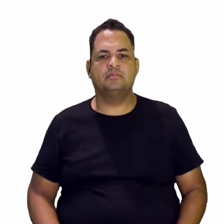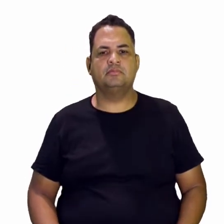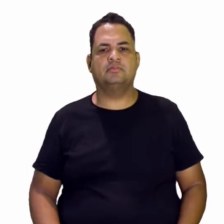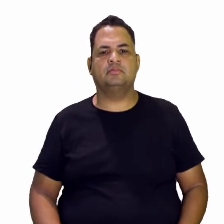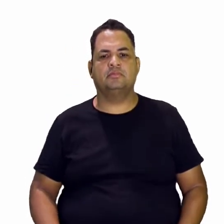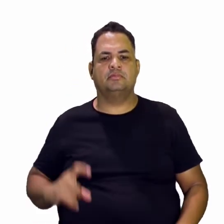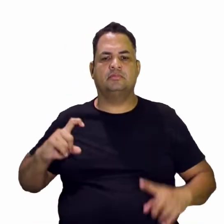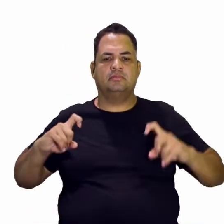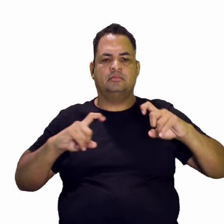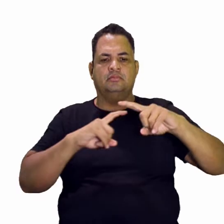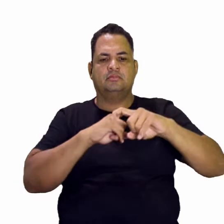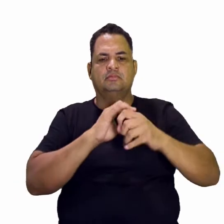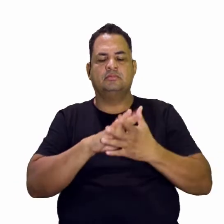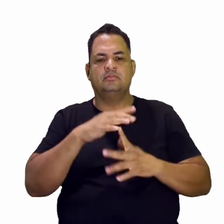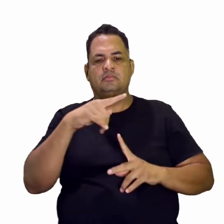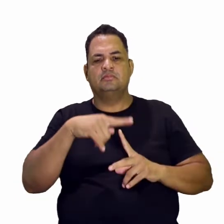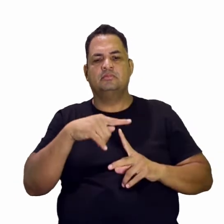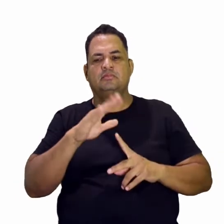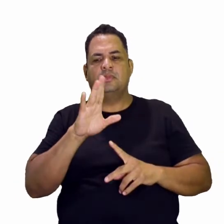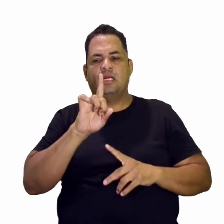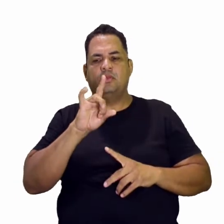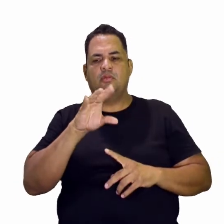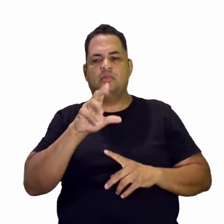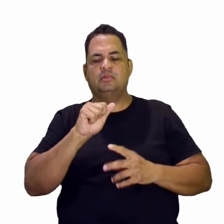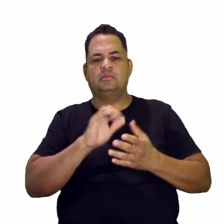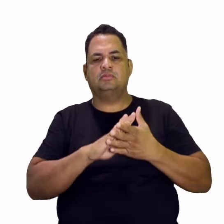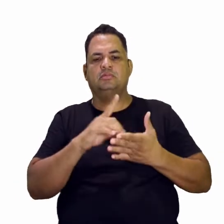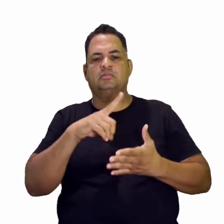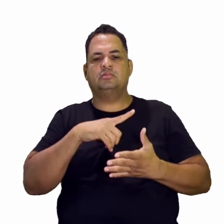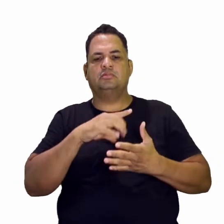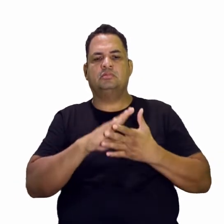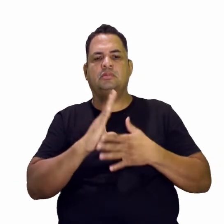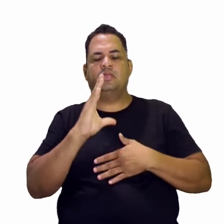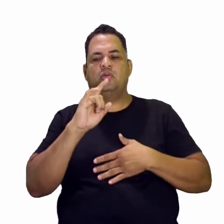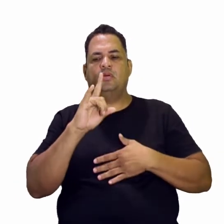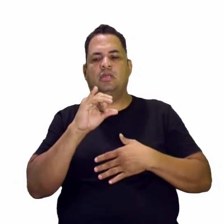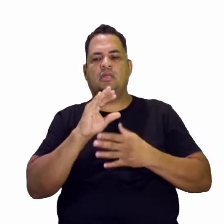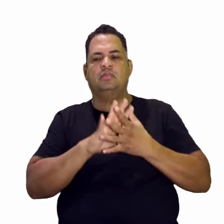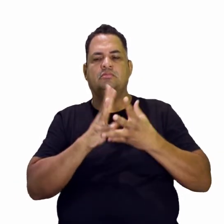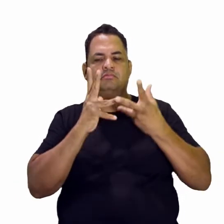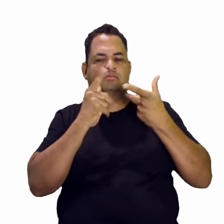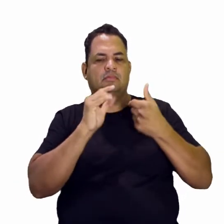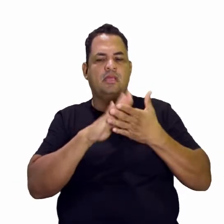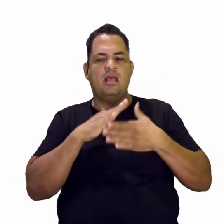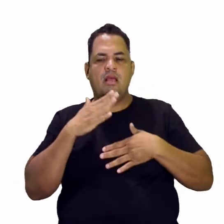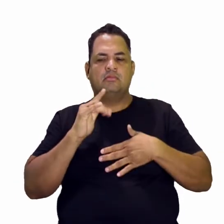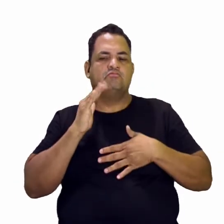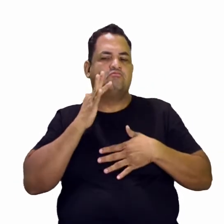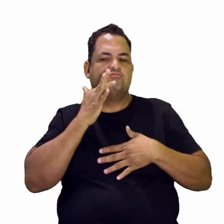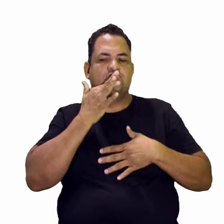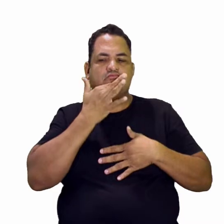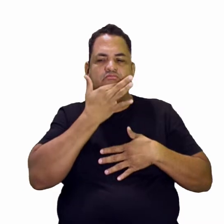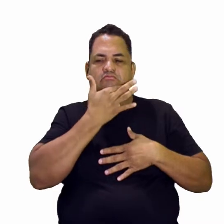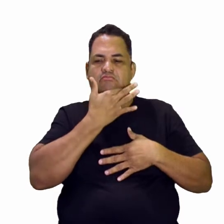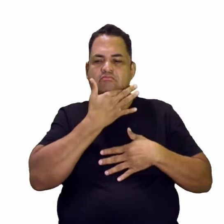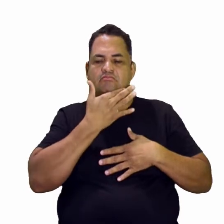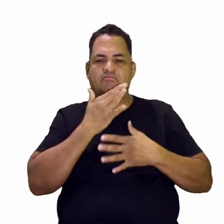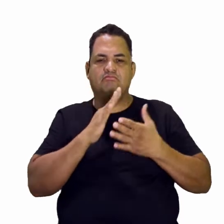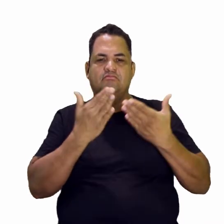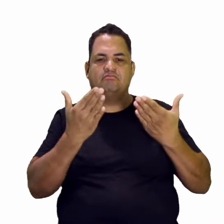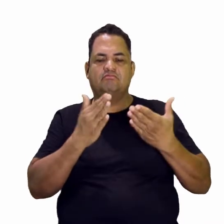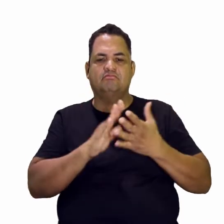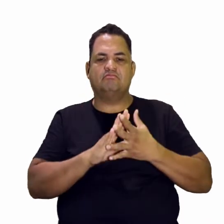as bactérias do tipo lactobacilos vão fazer isso. E a gente tem a coalhada, que é maravilhosa, deliciosa, com açúcar e farinha. Gente,